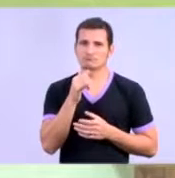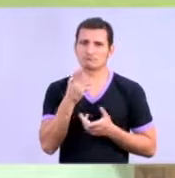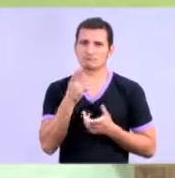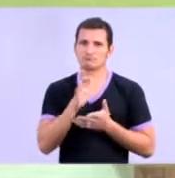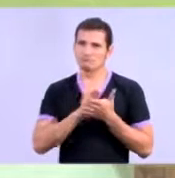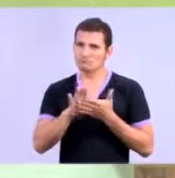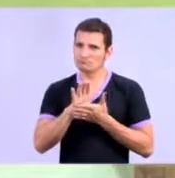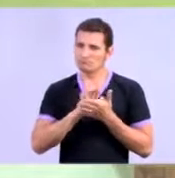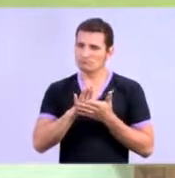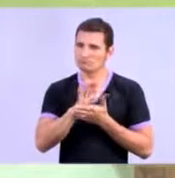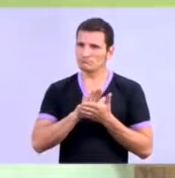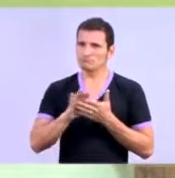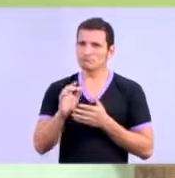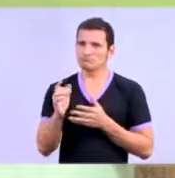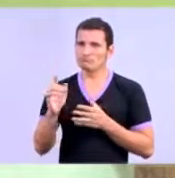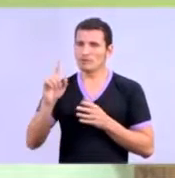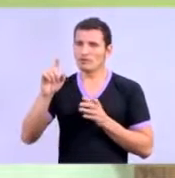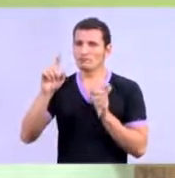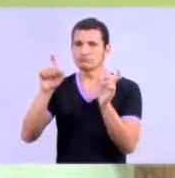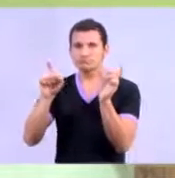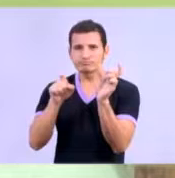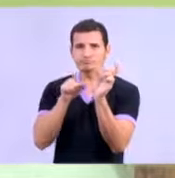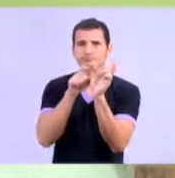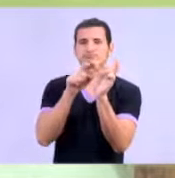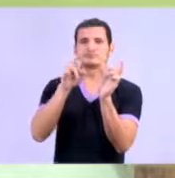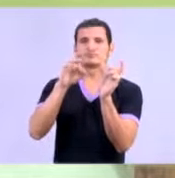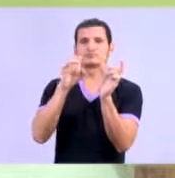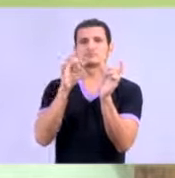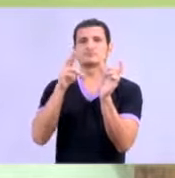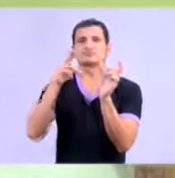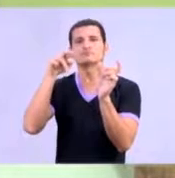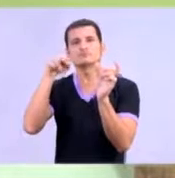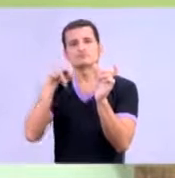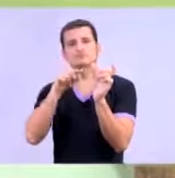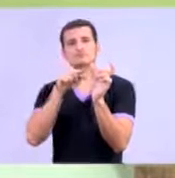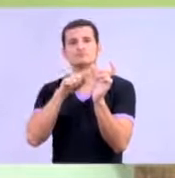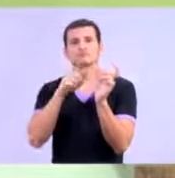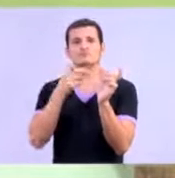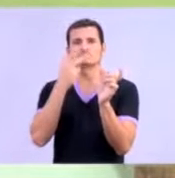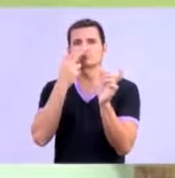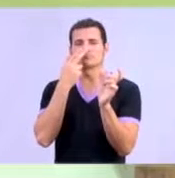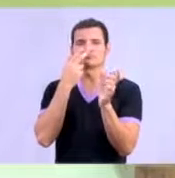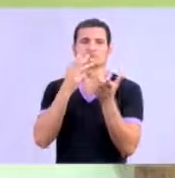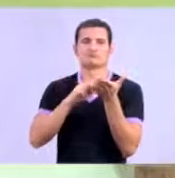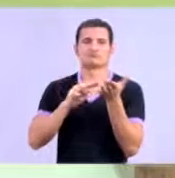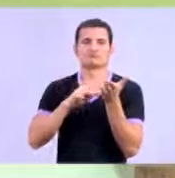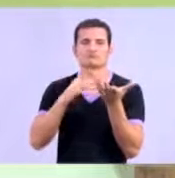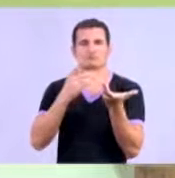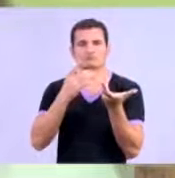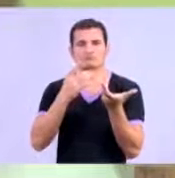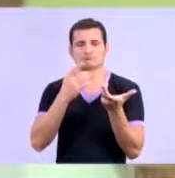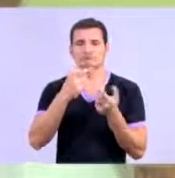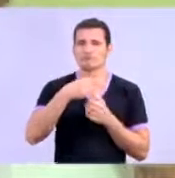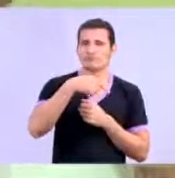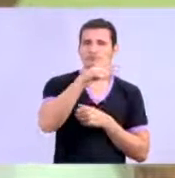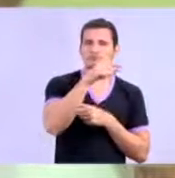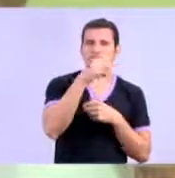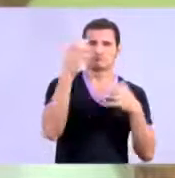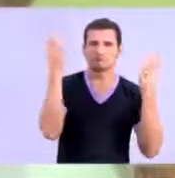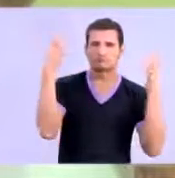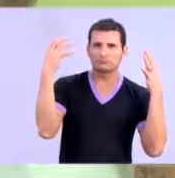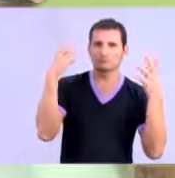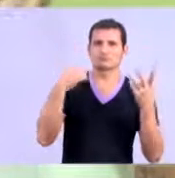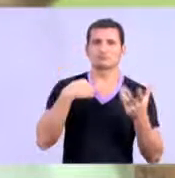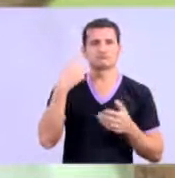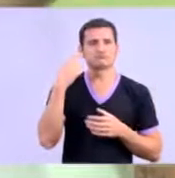retorno, algo pode ser considerado um método como vá tomar banho. Eu espero que ela vá lá,